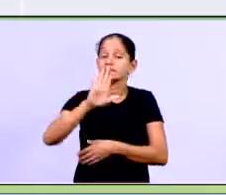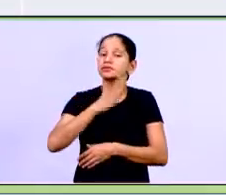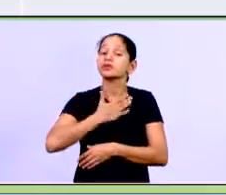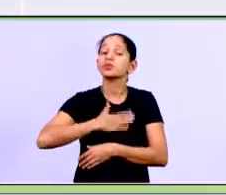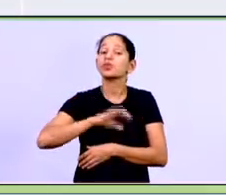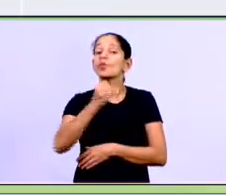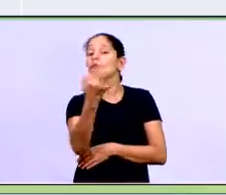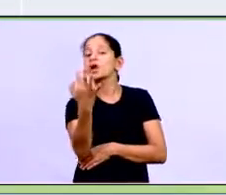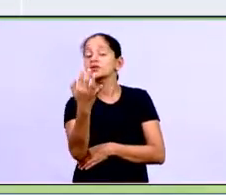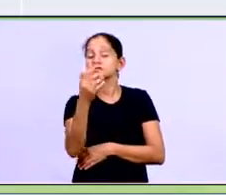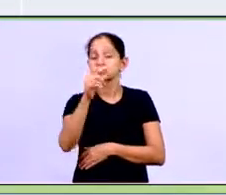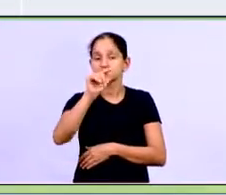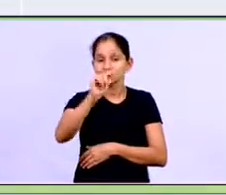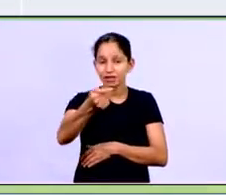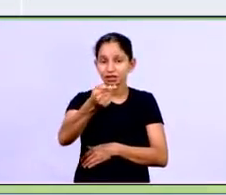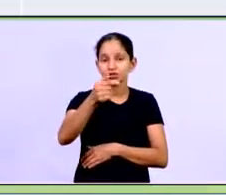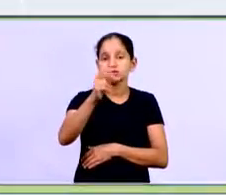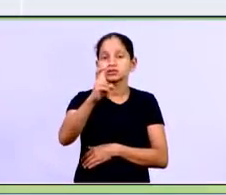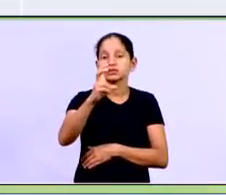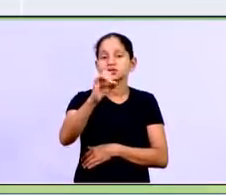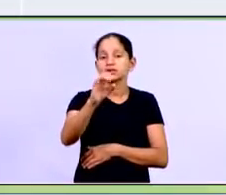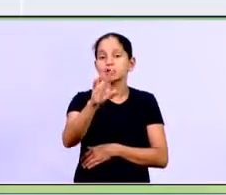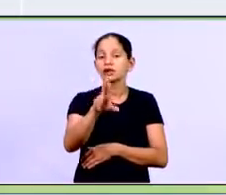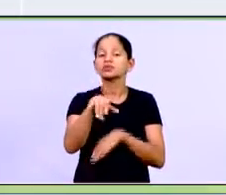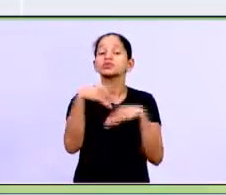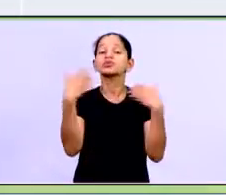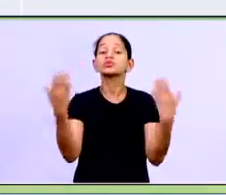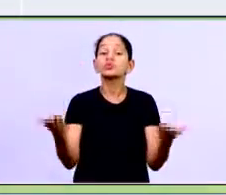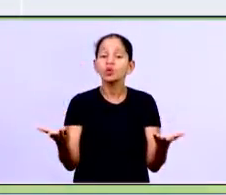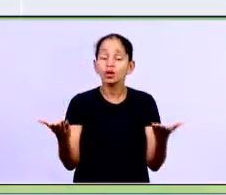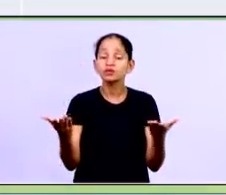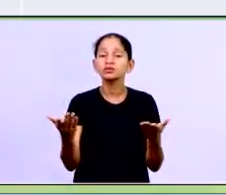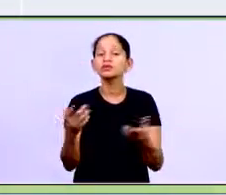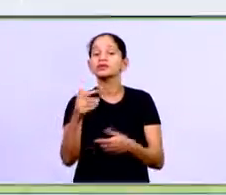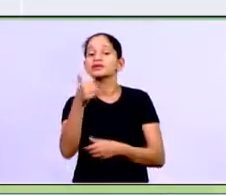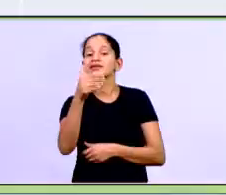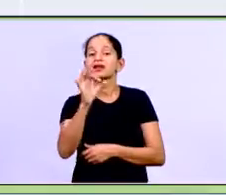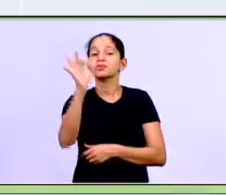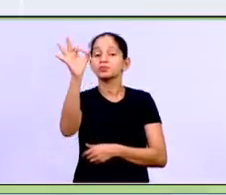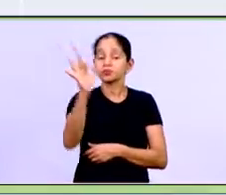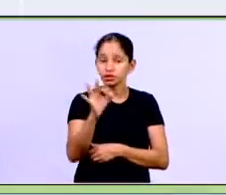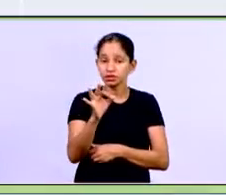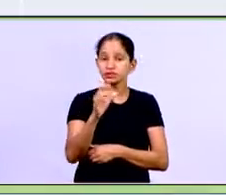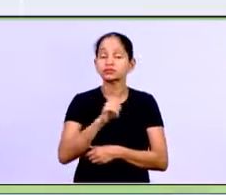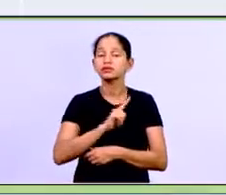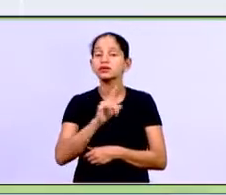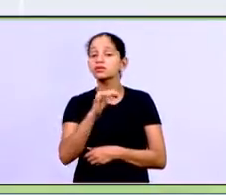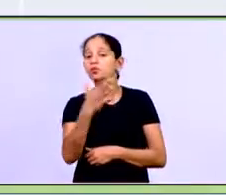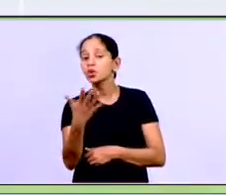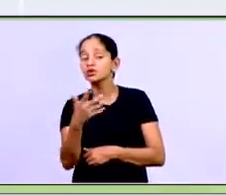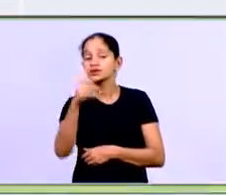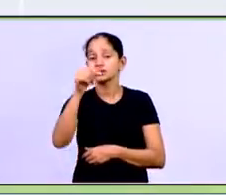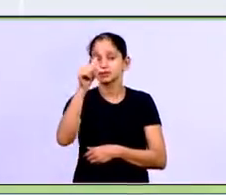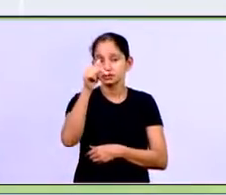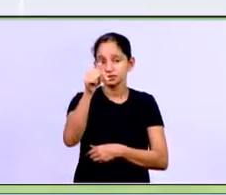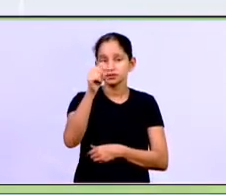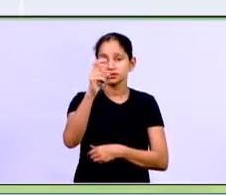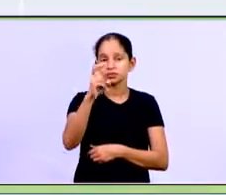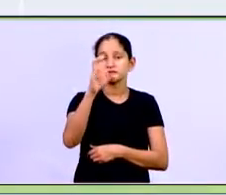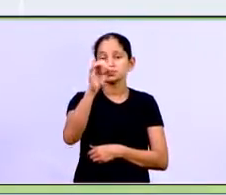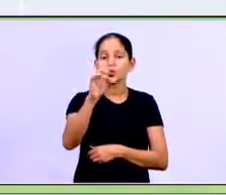devendo 7.500. Se eu estou devendo 7.500, 10% de 7.500 vai dar